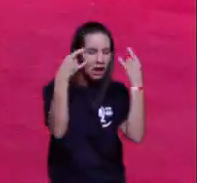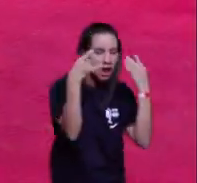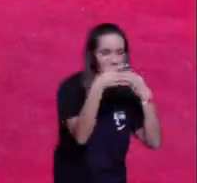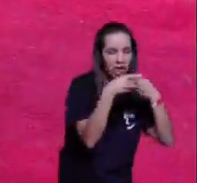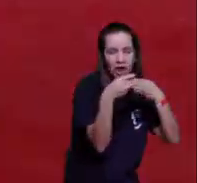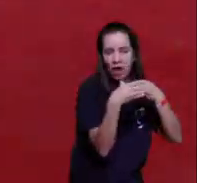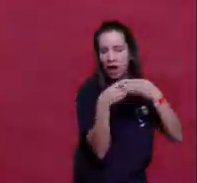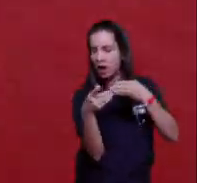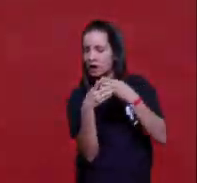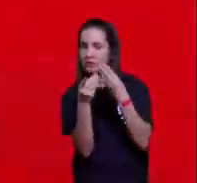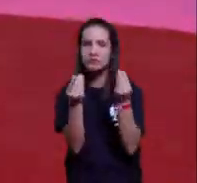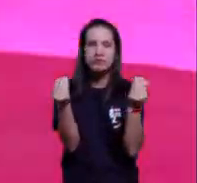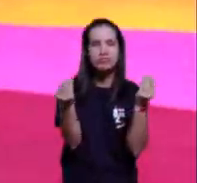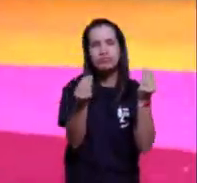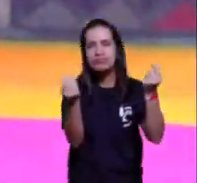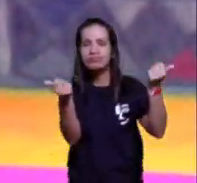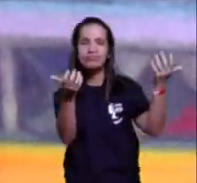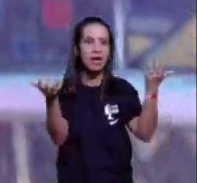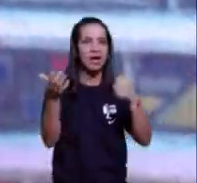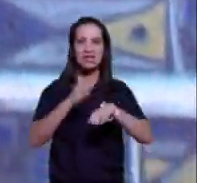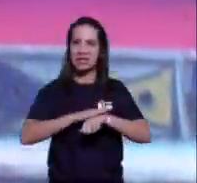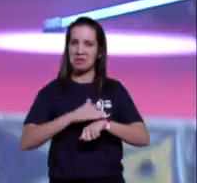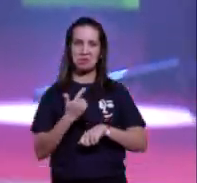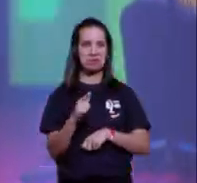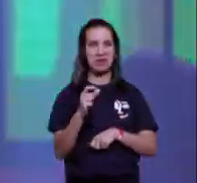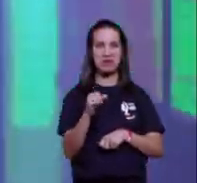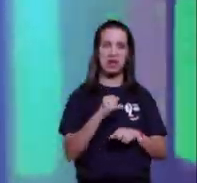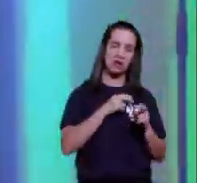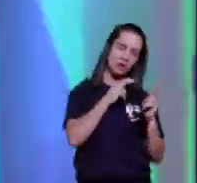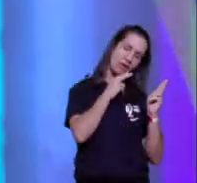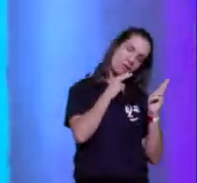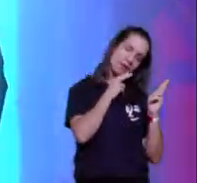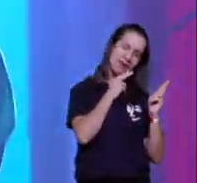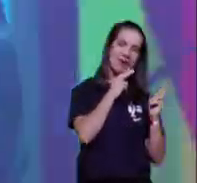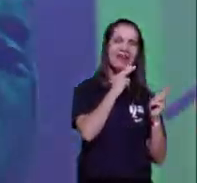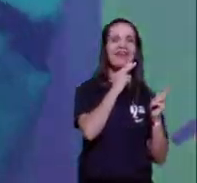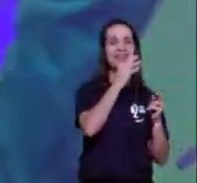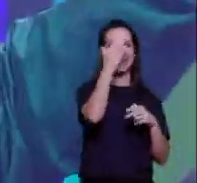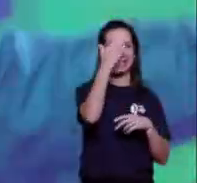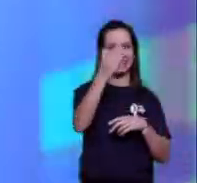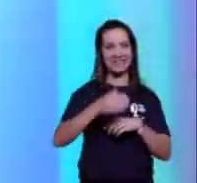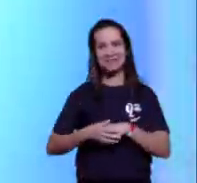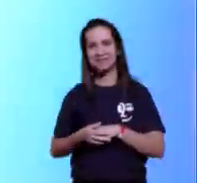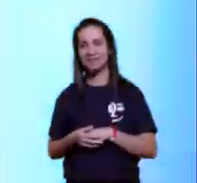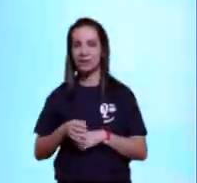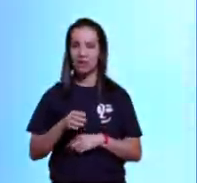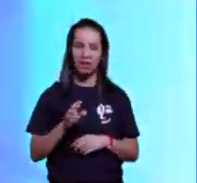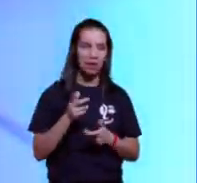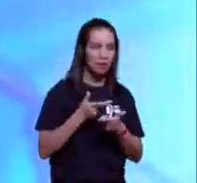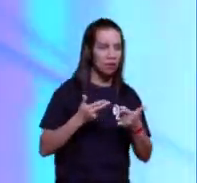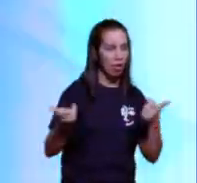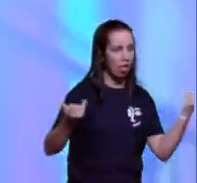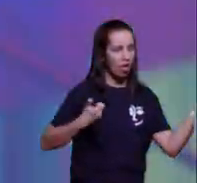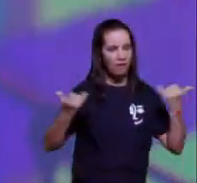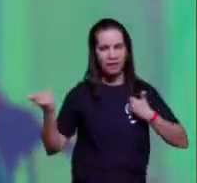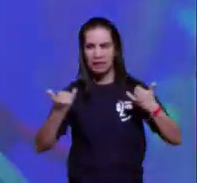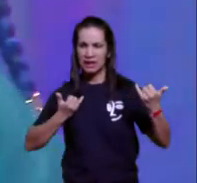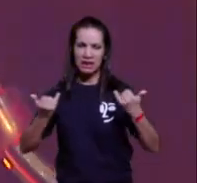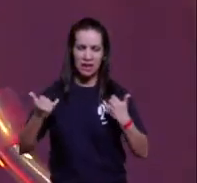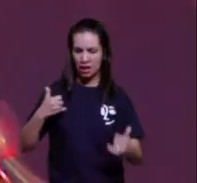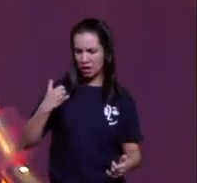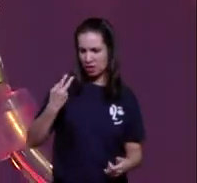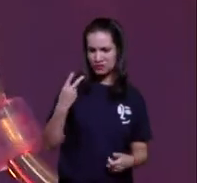passam. Olha, olha que eu nem tenho tempo, se eu puder dormir, já é modo amor. Cada uma que eu já ouvi, nesses 29 que eu